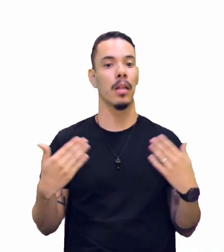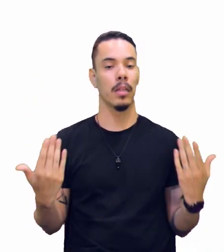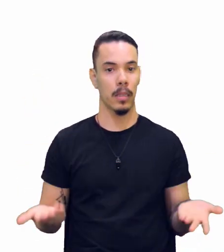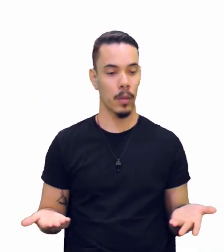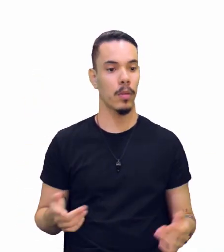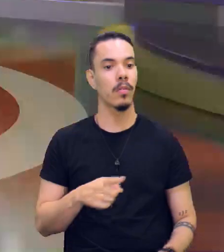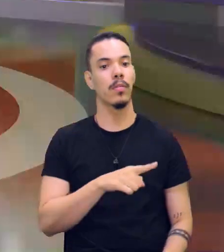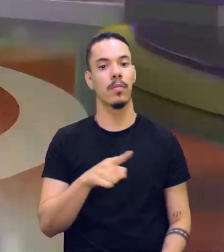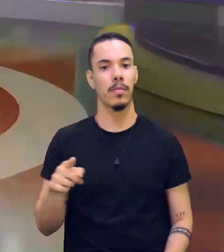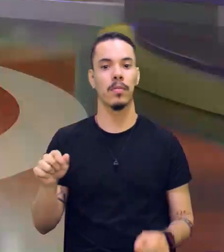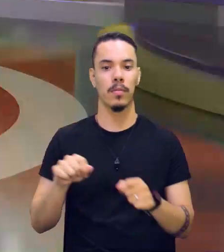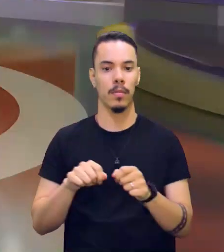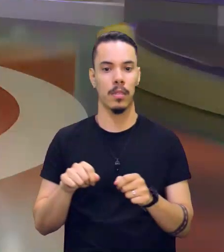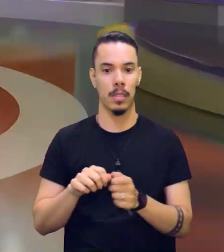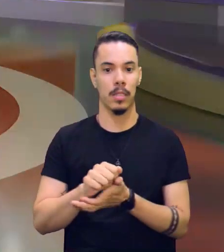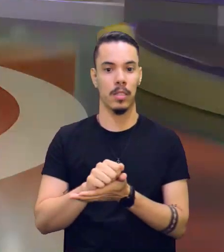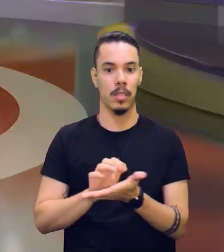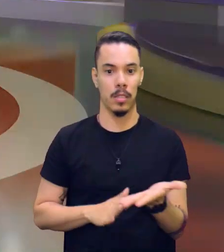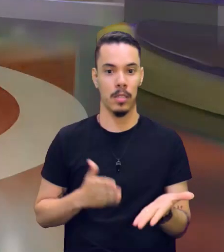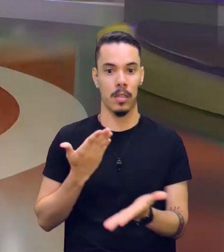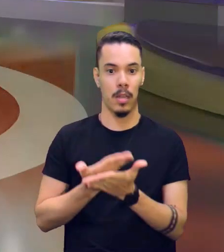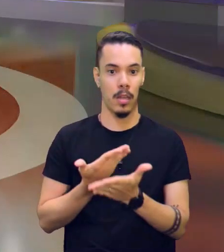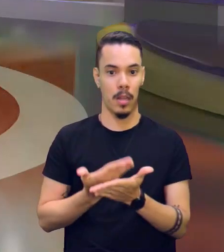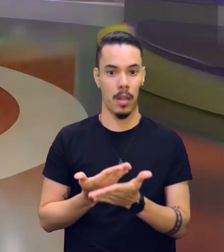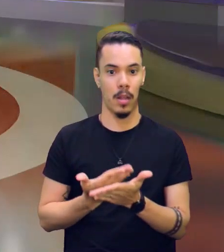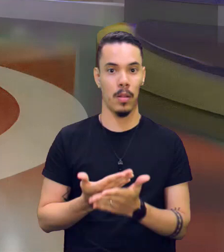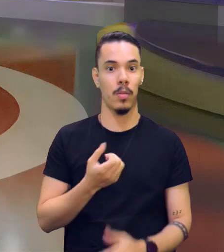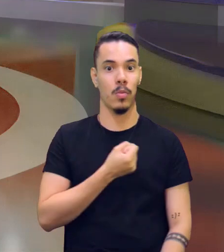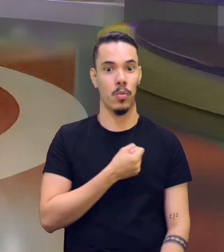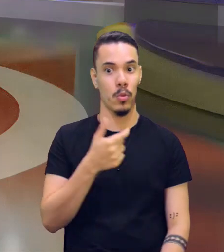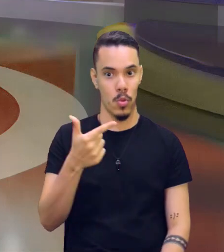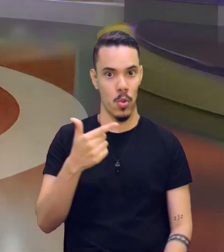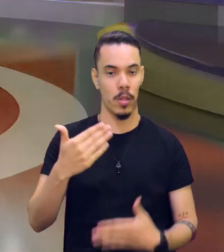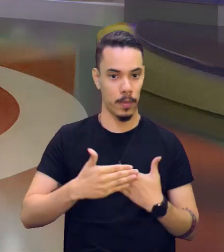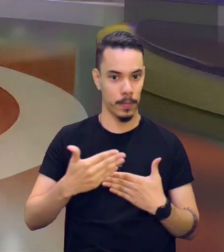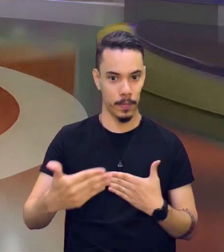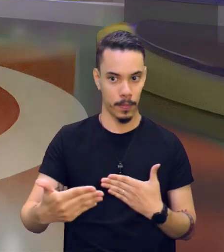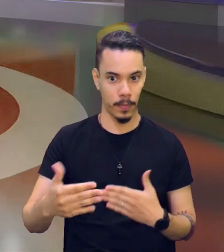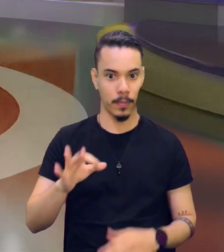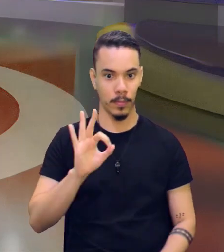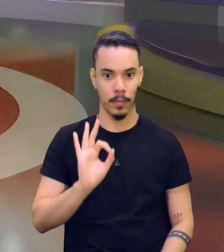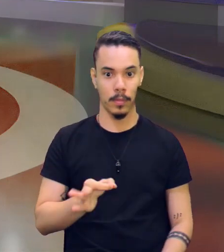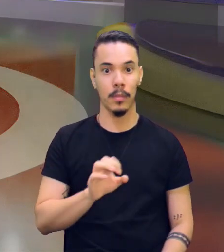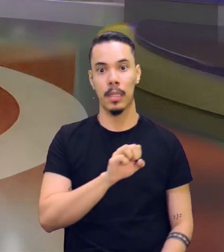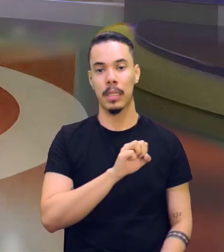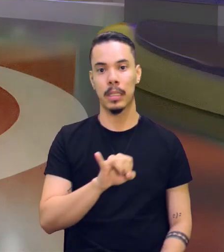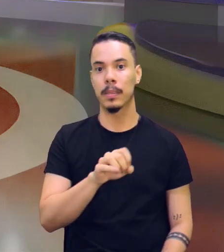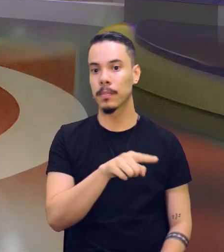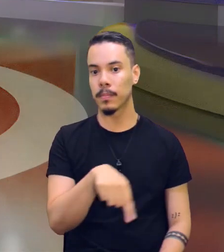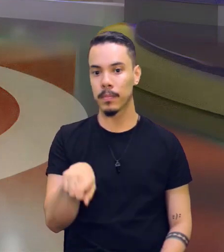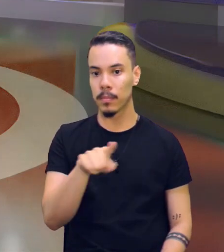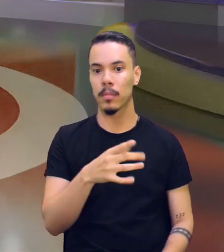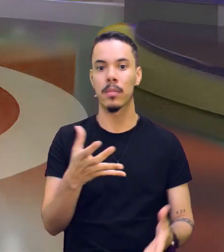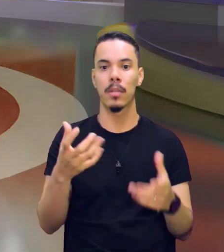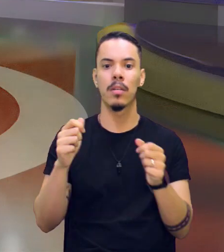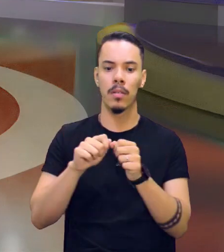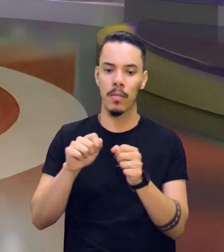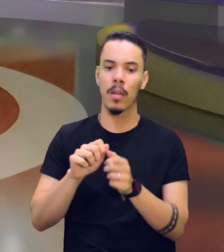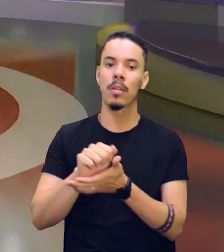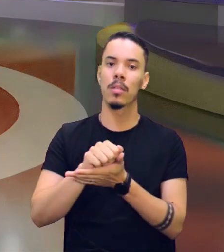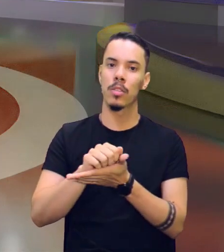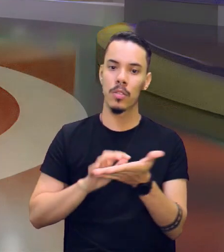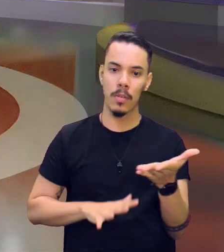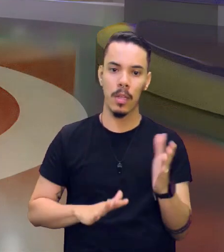vocês vão fazer atividades na nossa aula ponto 2. Faltam 2 aí. E de qualquer forma, se você quiser, faça as